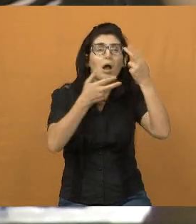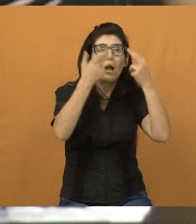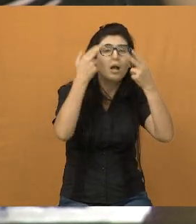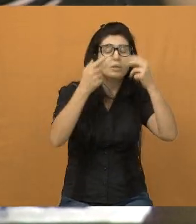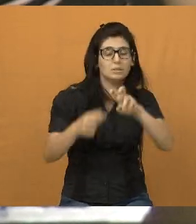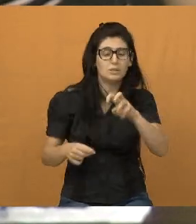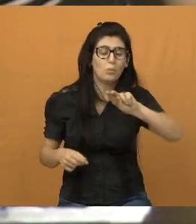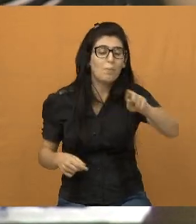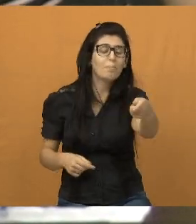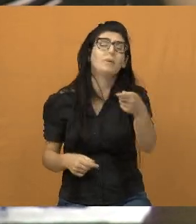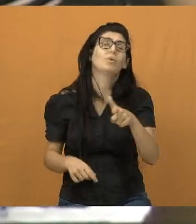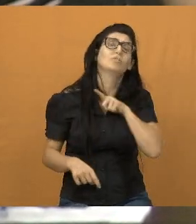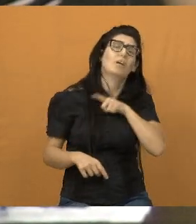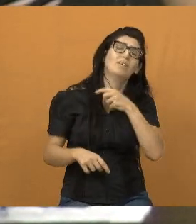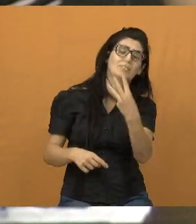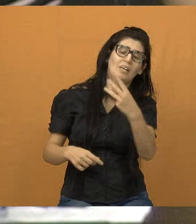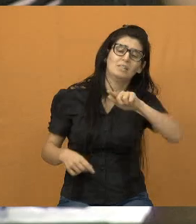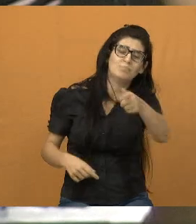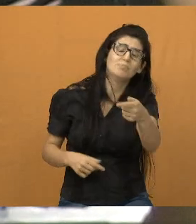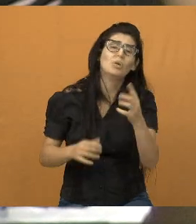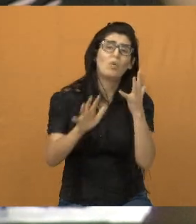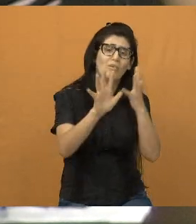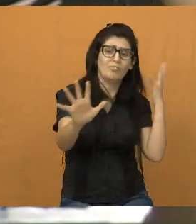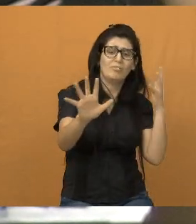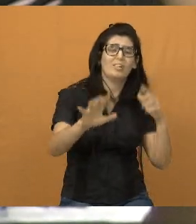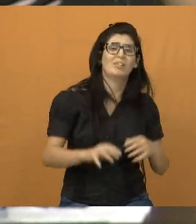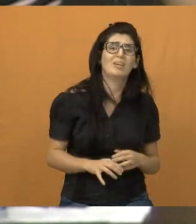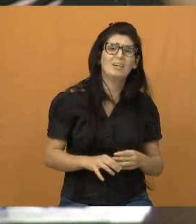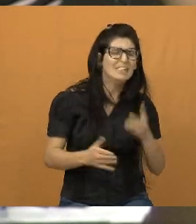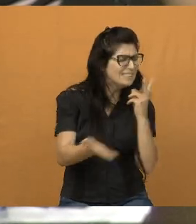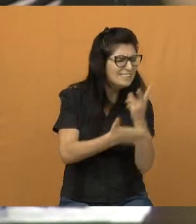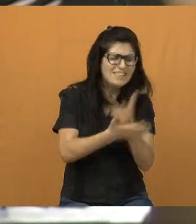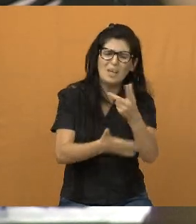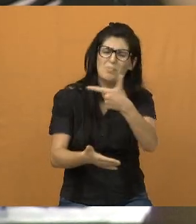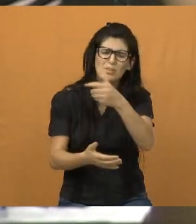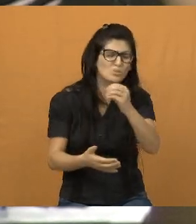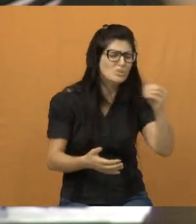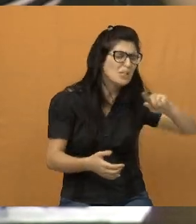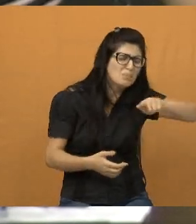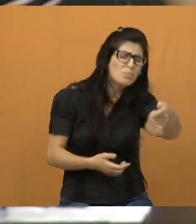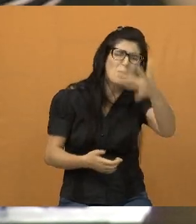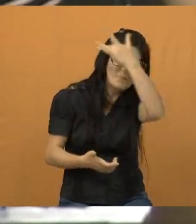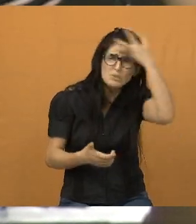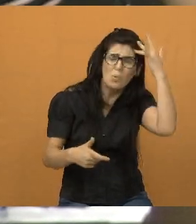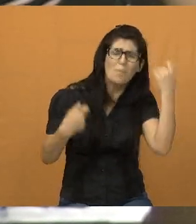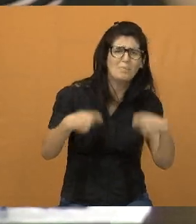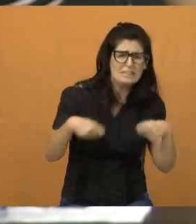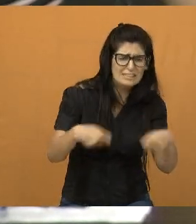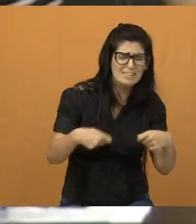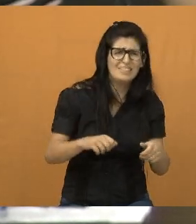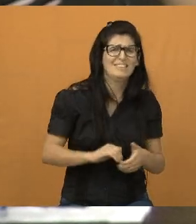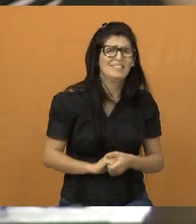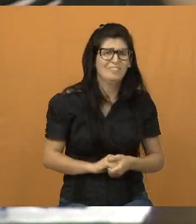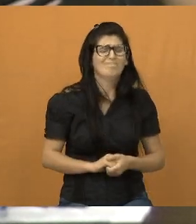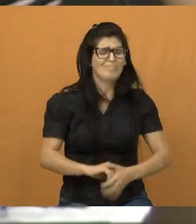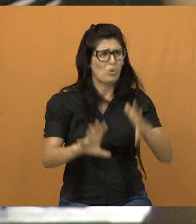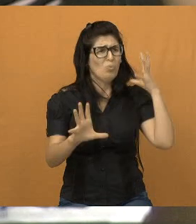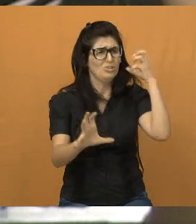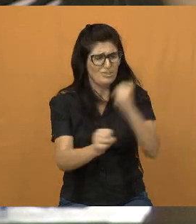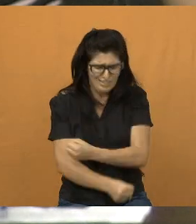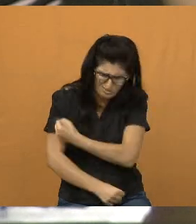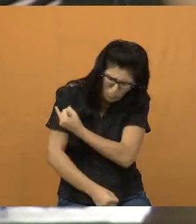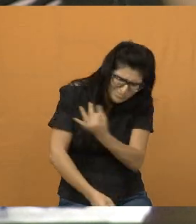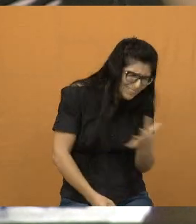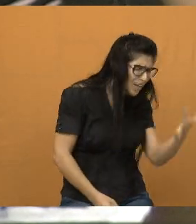tem 3.000 na fila, e entra 200 por mês, quer dizer, é uma coisa que não tem fim, né? Então, esses cálculos foram feitos até novembro,